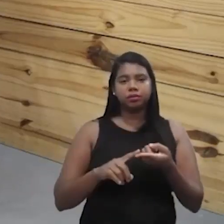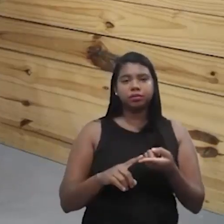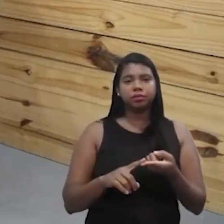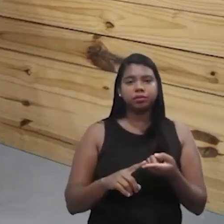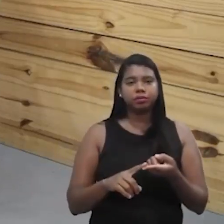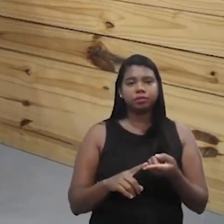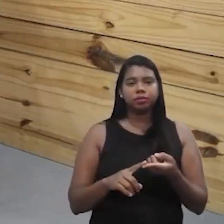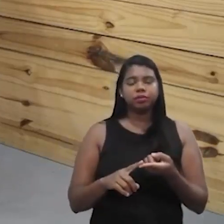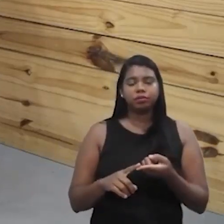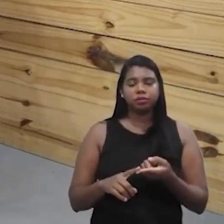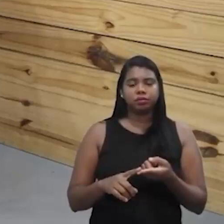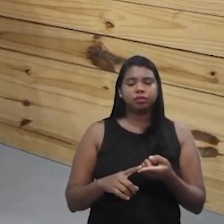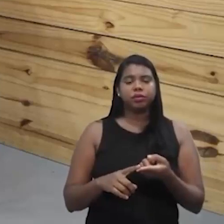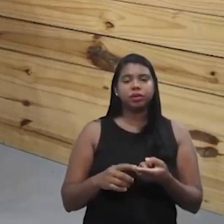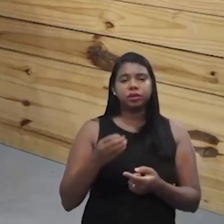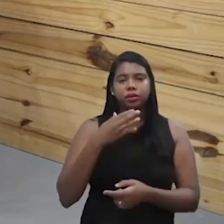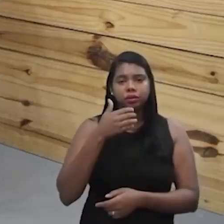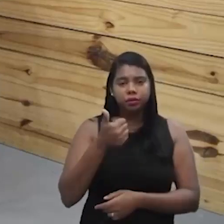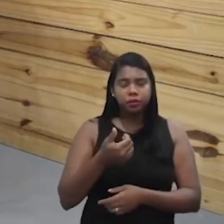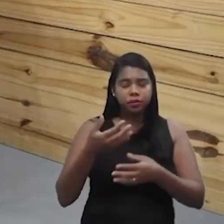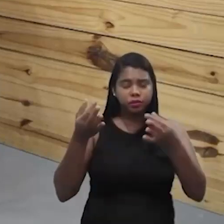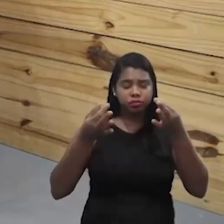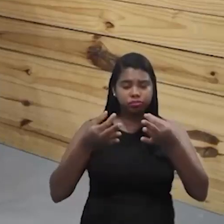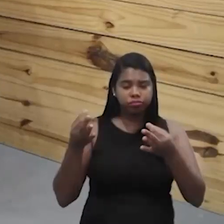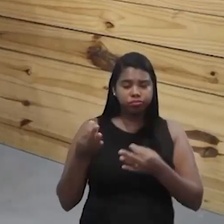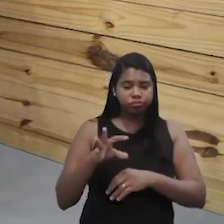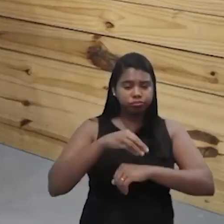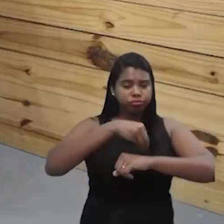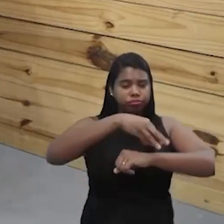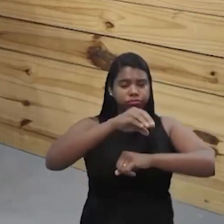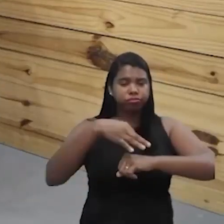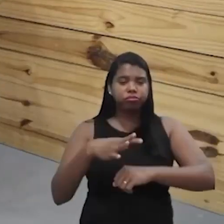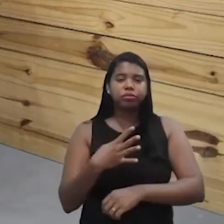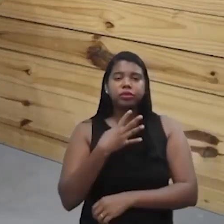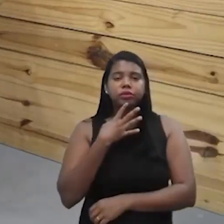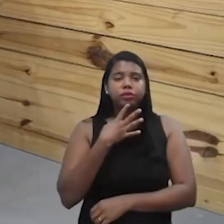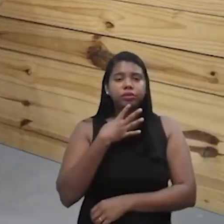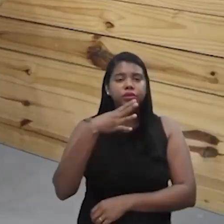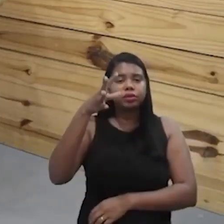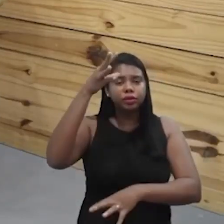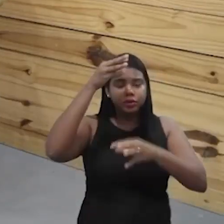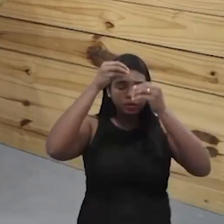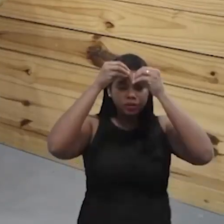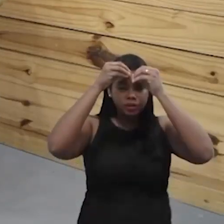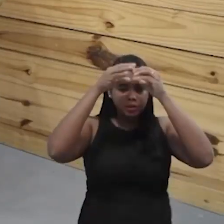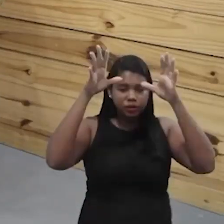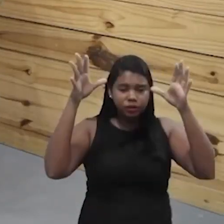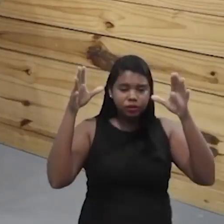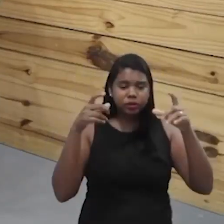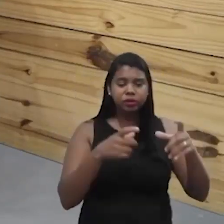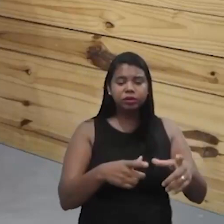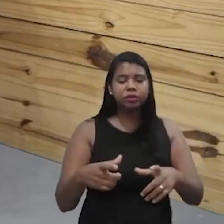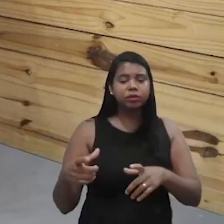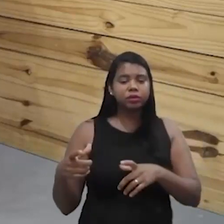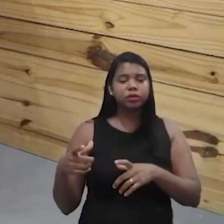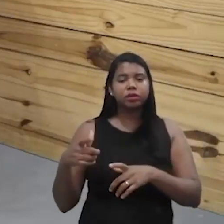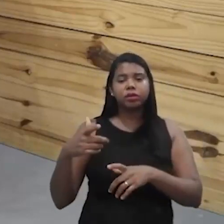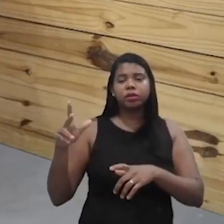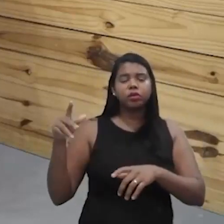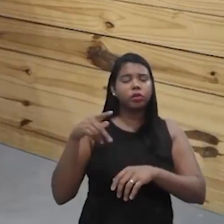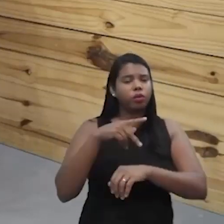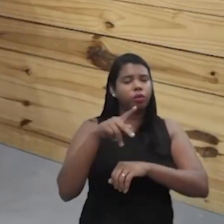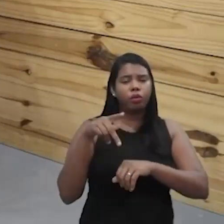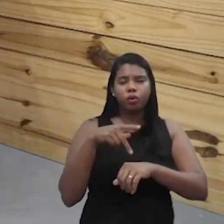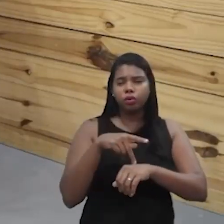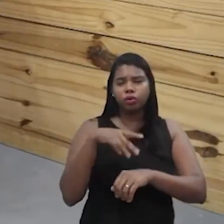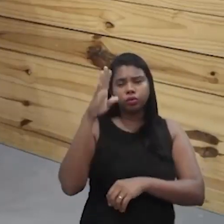forma extremamente positiva e exportando o seu conhecimento não só para as regiões locais, mas também para fora do